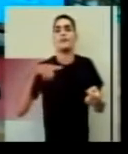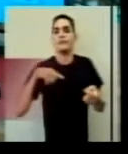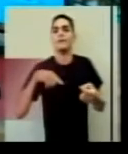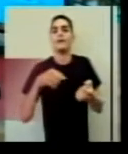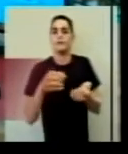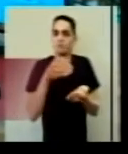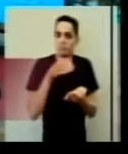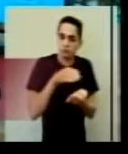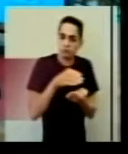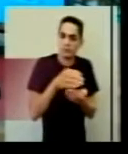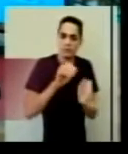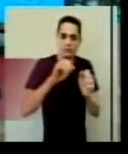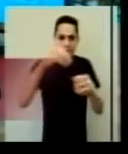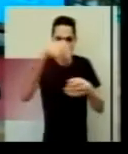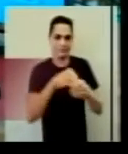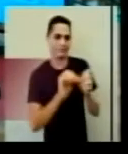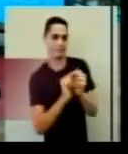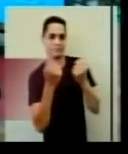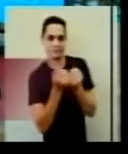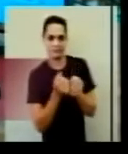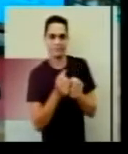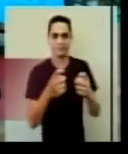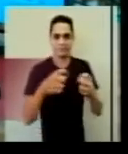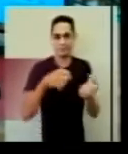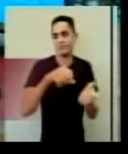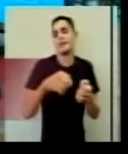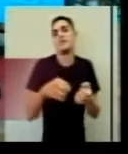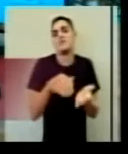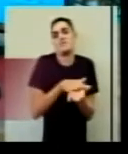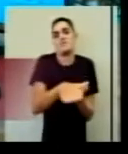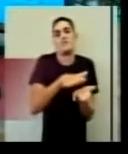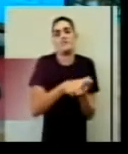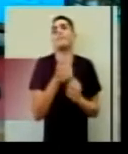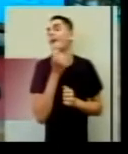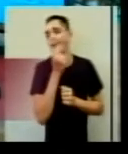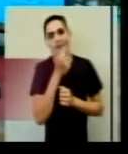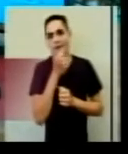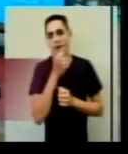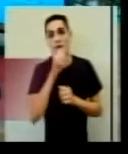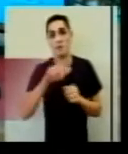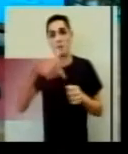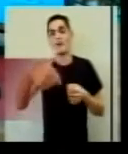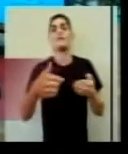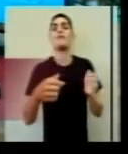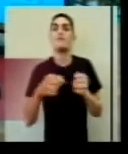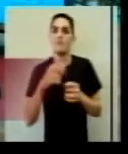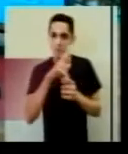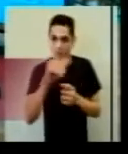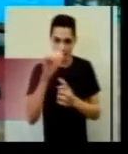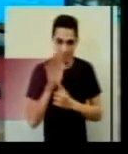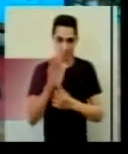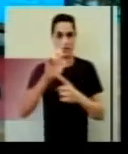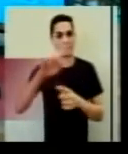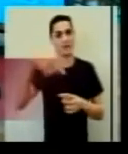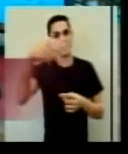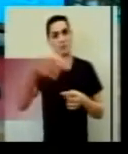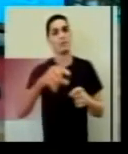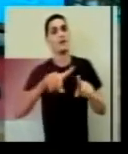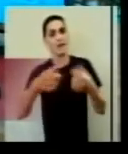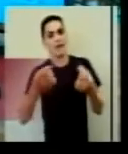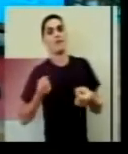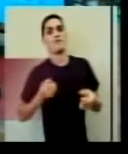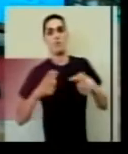Porque alguns exames ainda estão retidos, principalmente da semana anterior, né, semana passada, e que deve